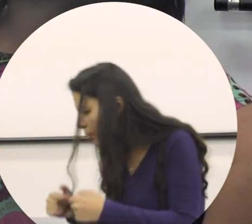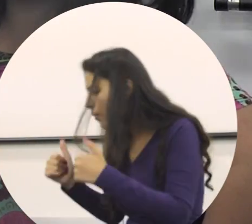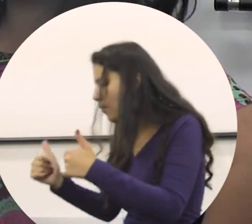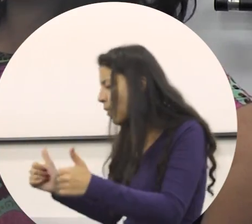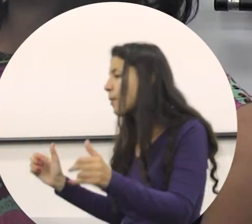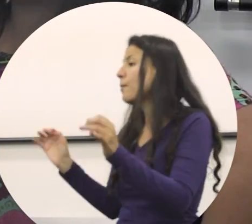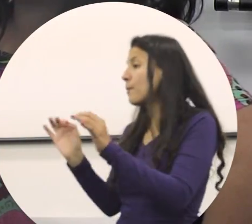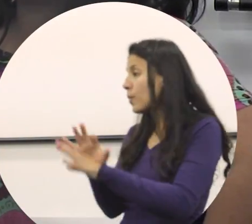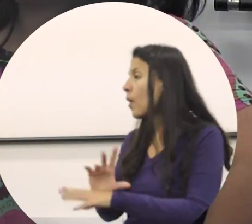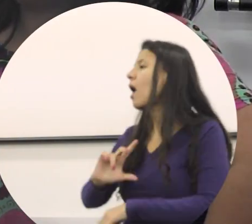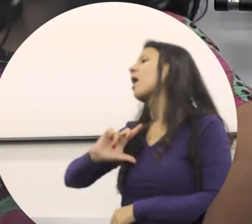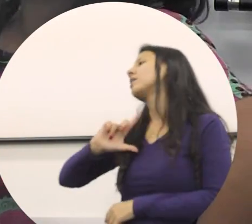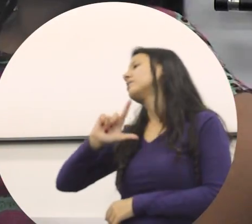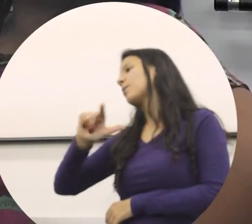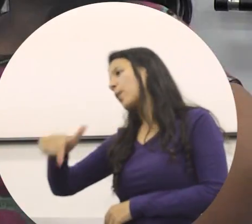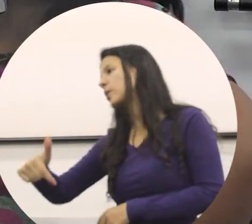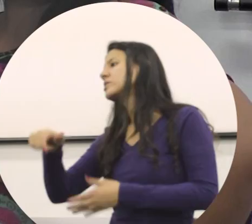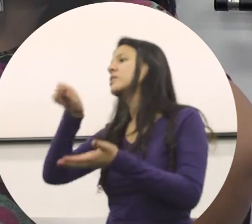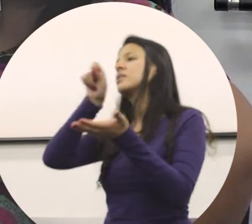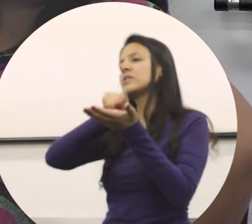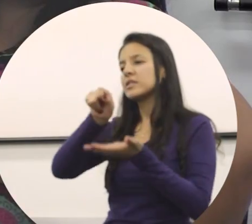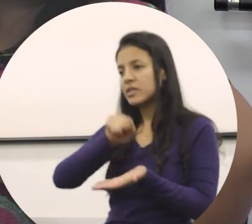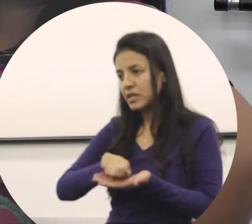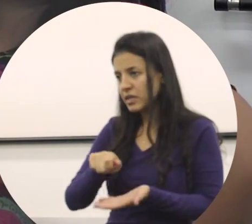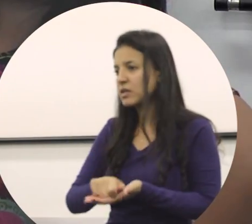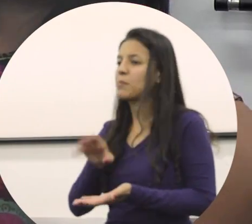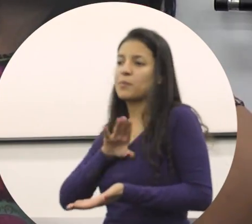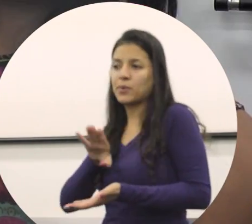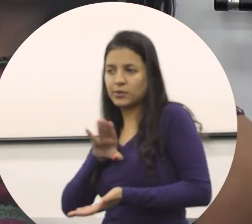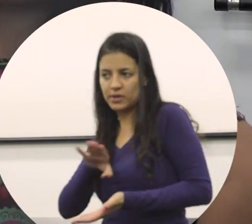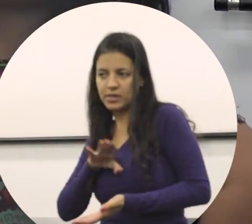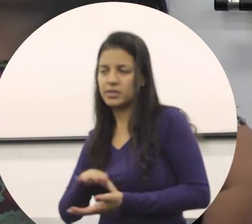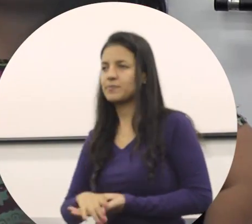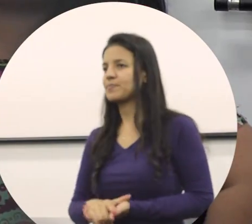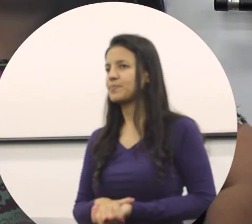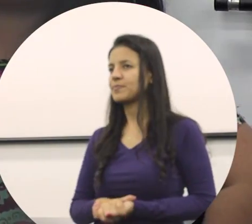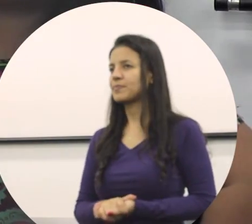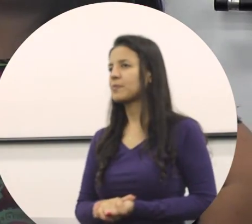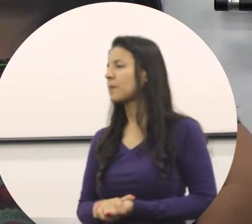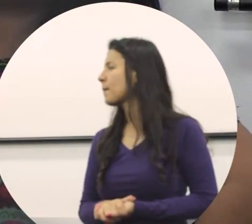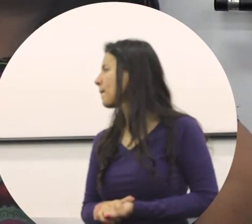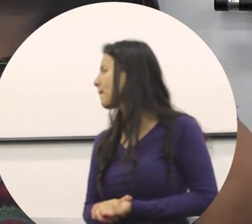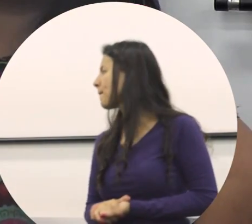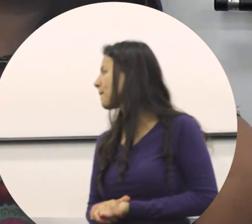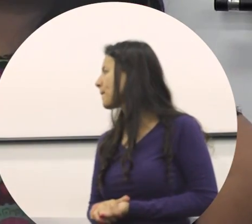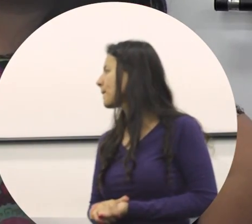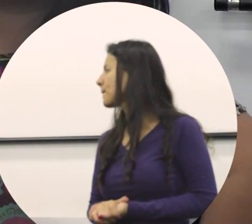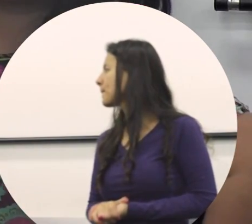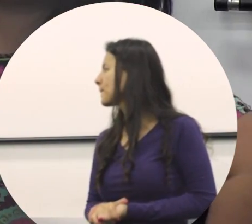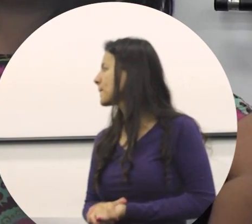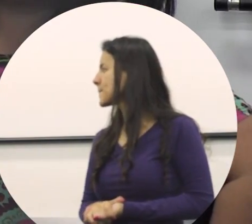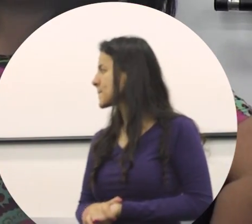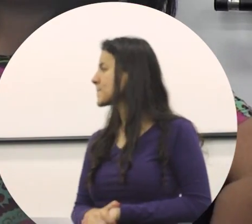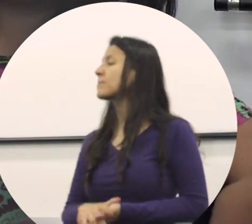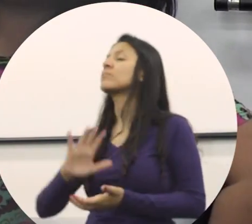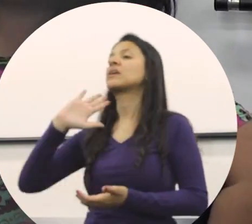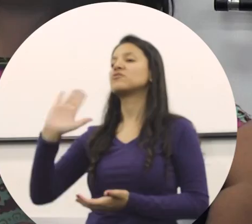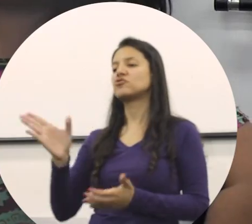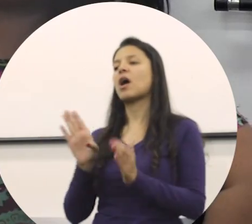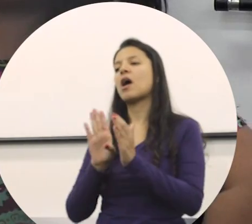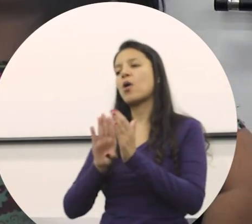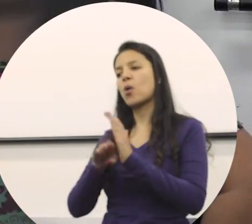realidade de escrita, de língua portuguesa. Tá? Após esse momento de aprofundamento de conceitos,